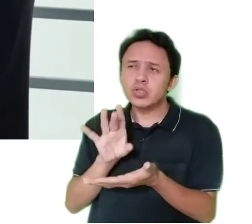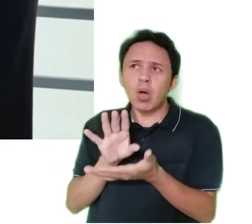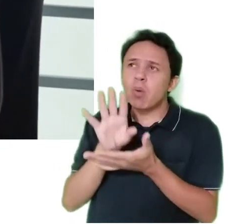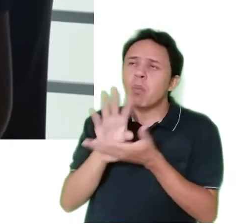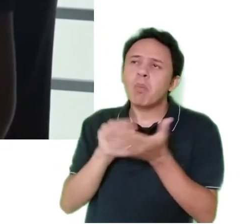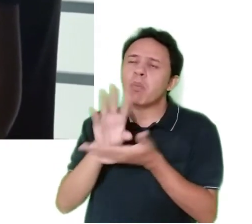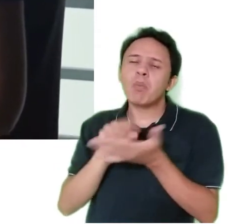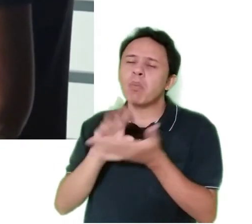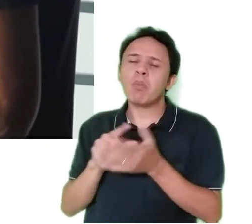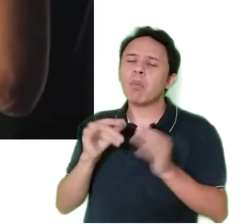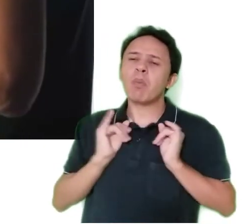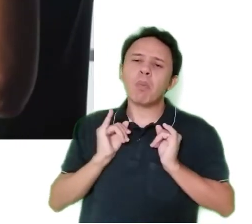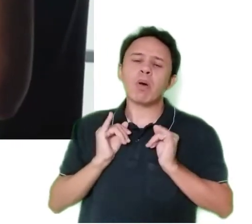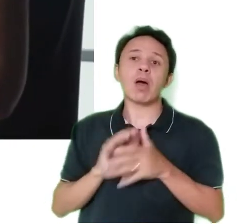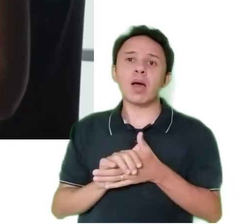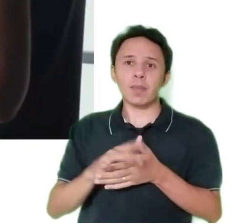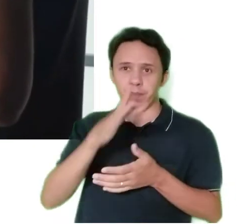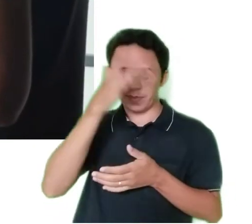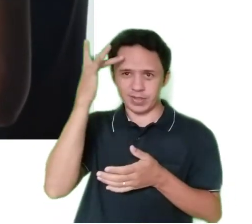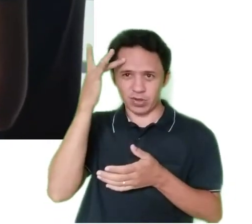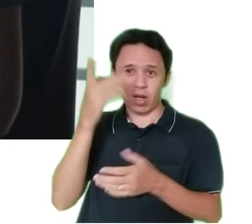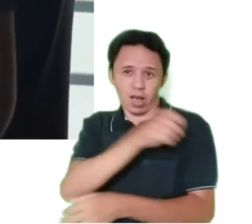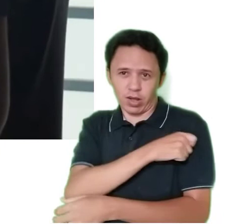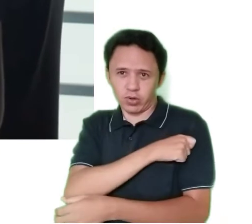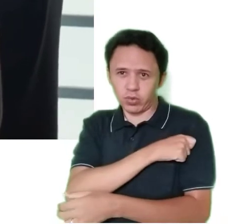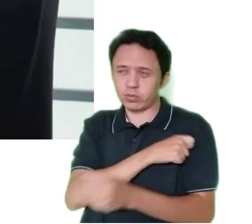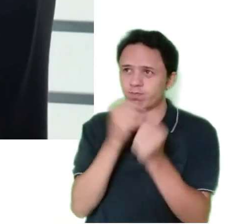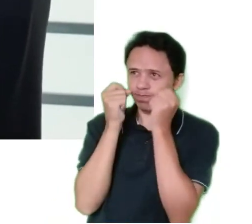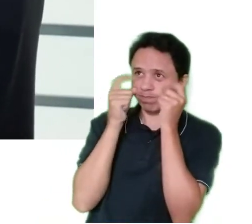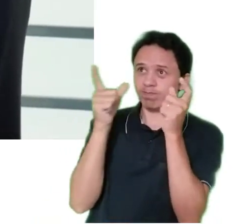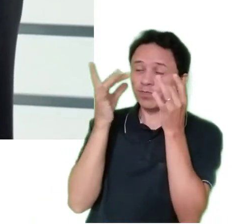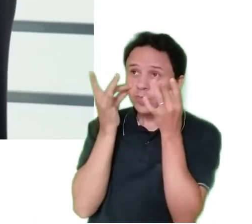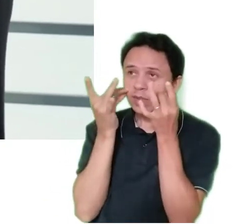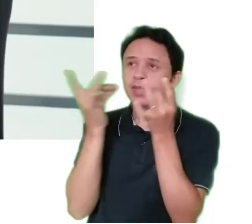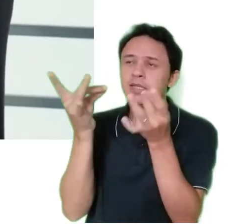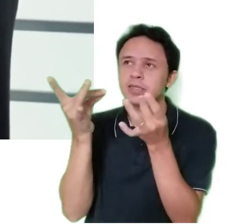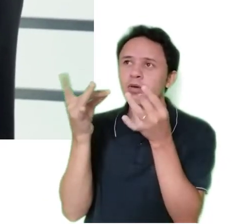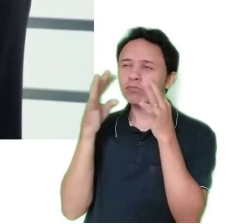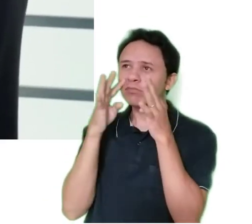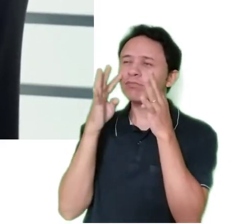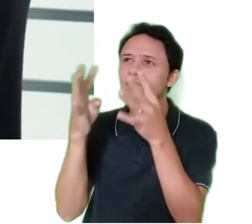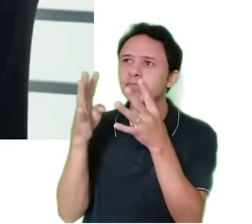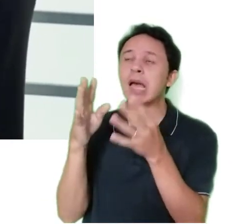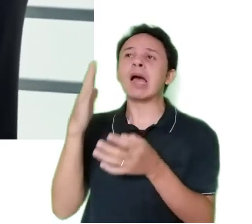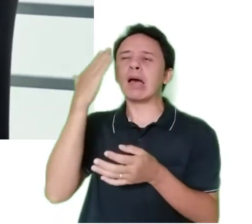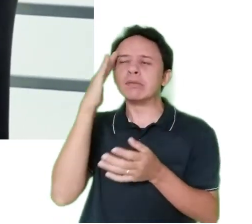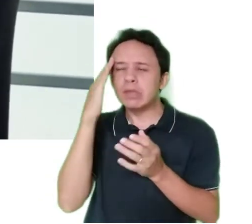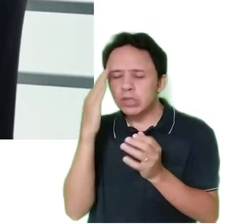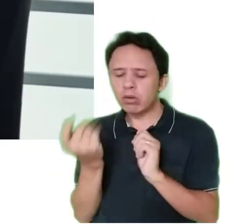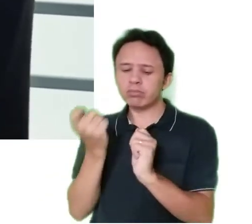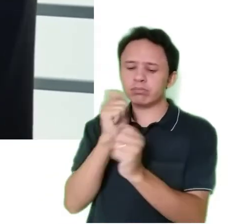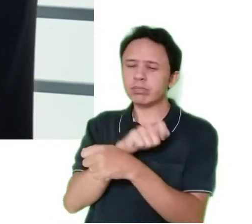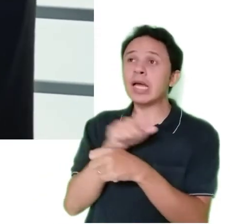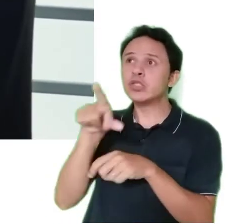passivo. O estudante ativo é aquele que presta atenção, interpreta, seleciona